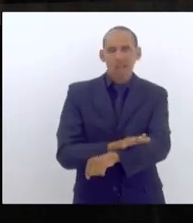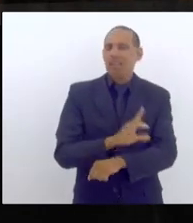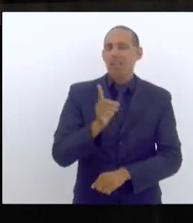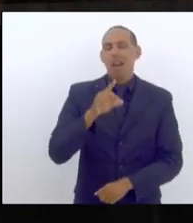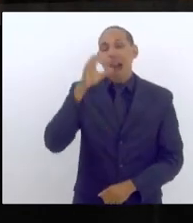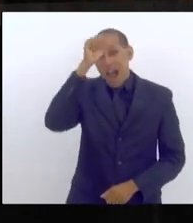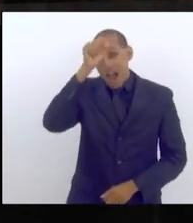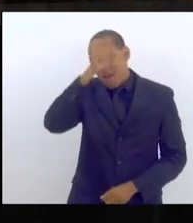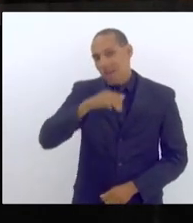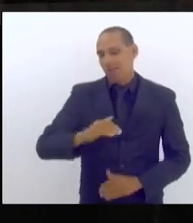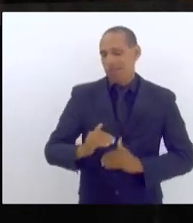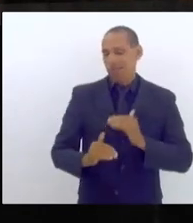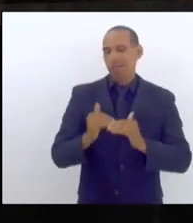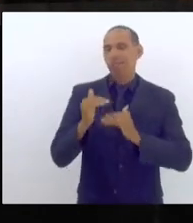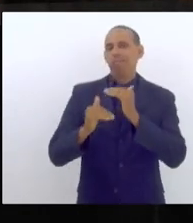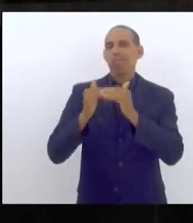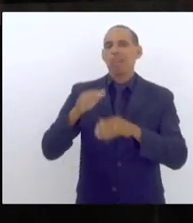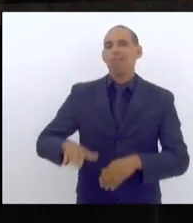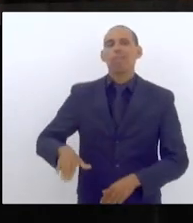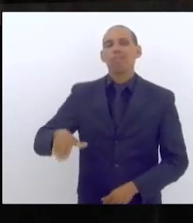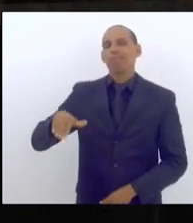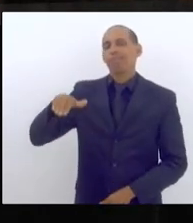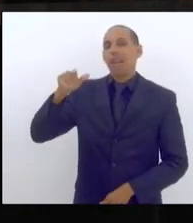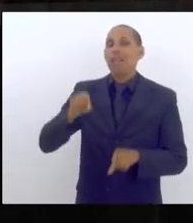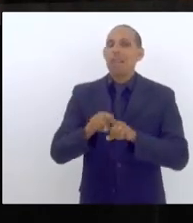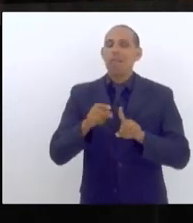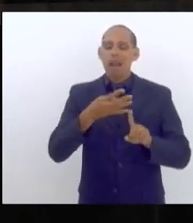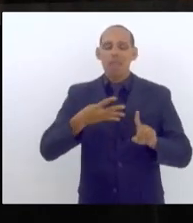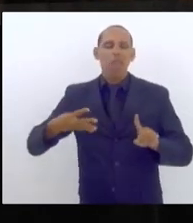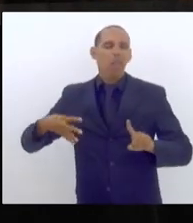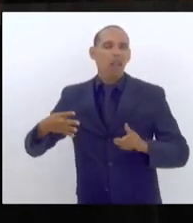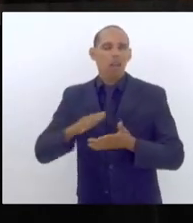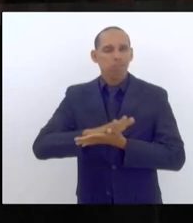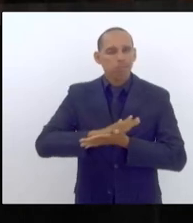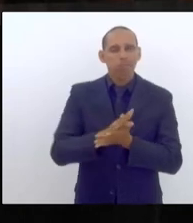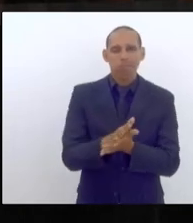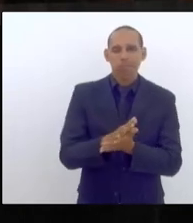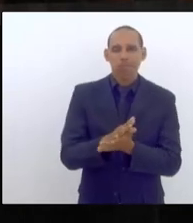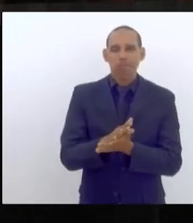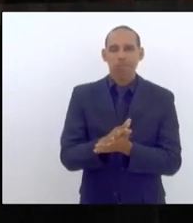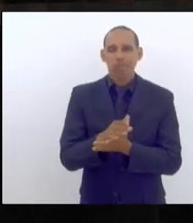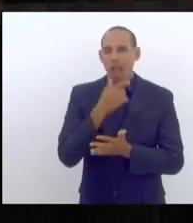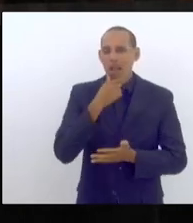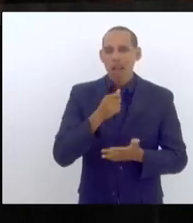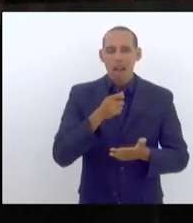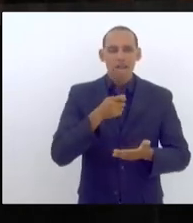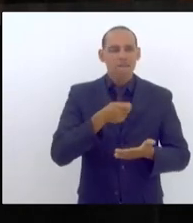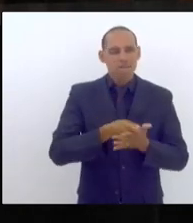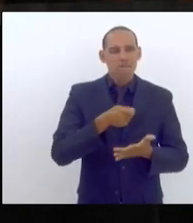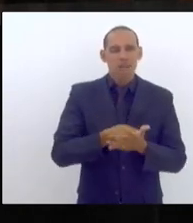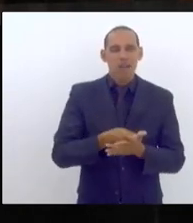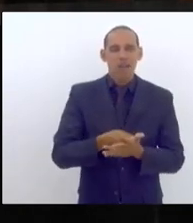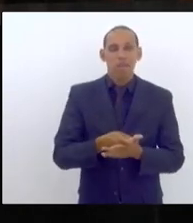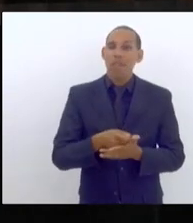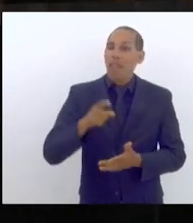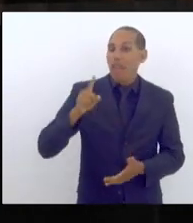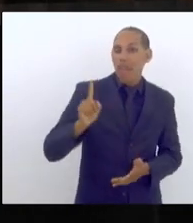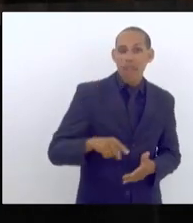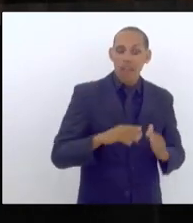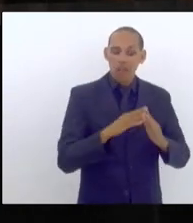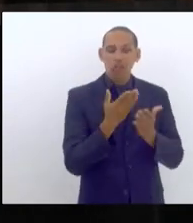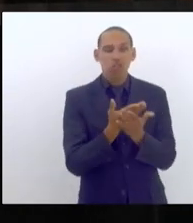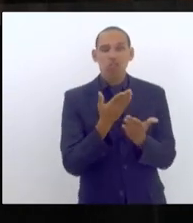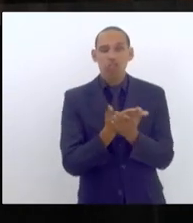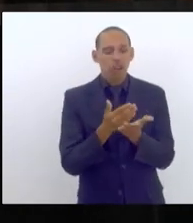ser racistas e aprendem a ser LGBTfóbicas e aprendem a ser machistas. Então, é no banco da escola que